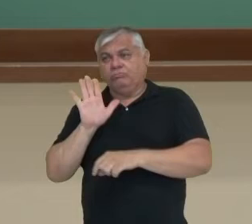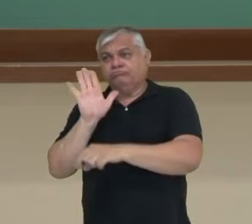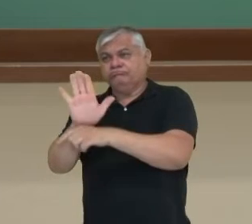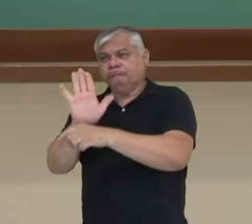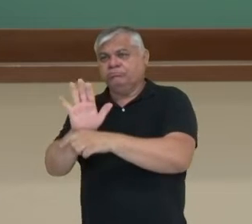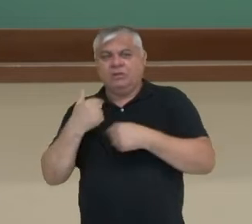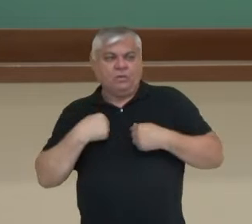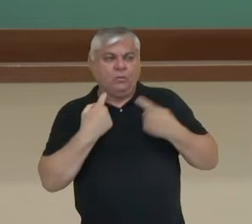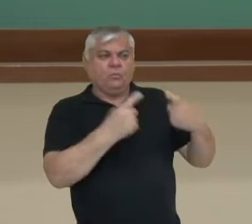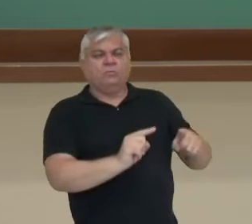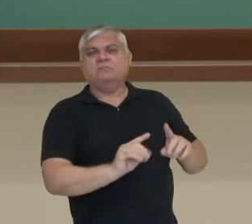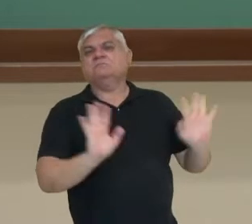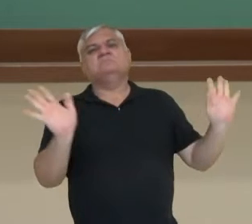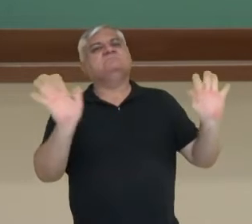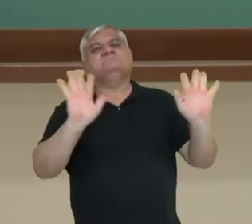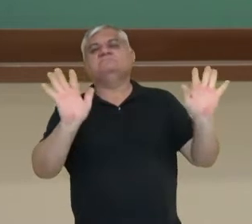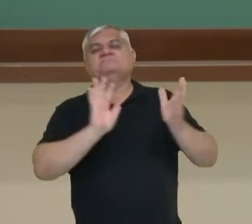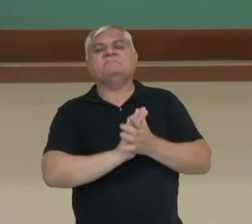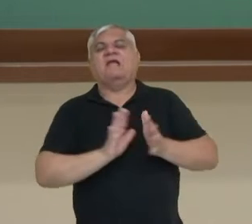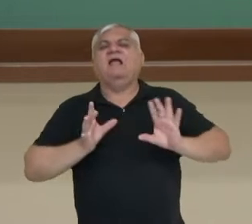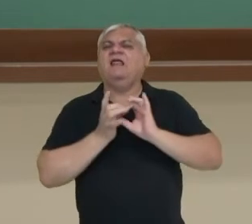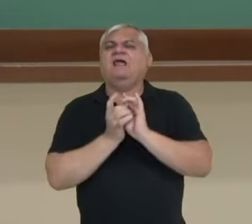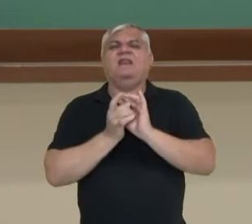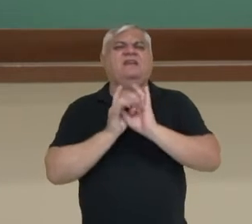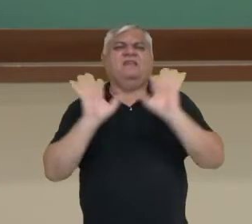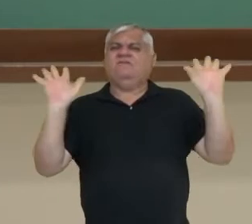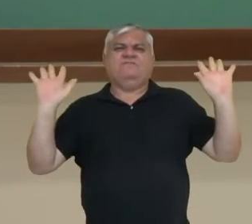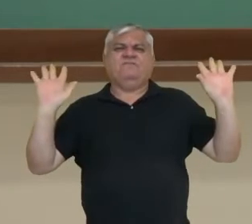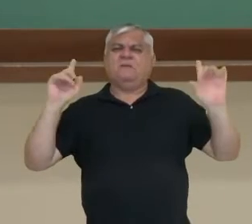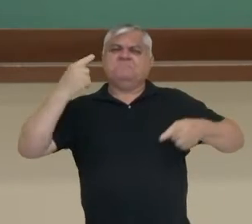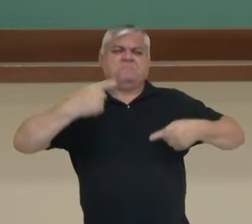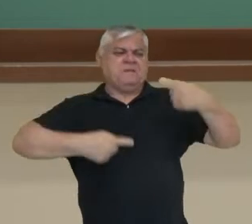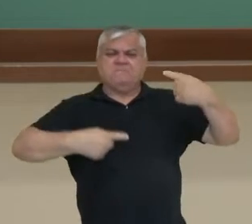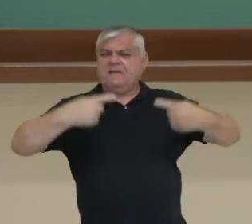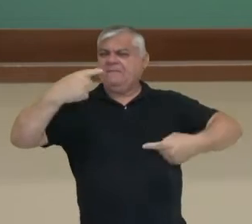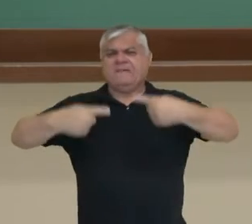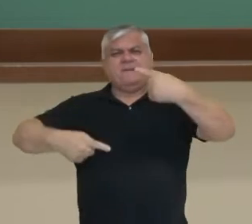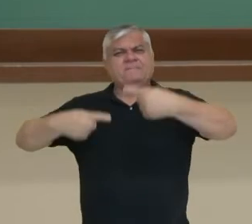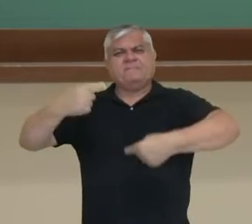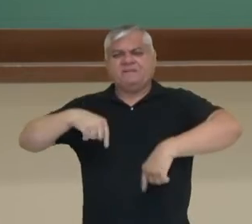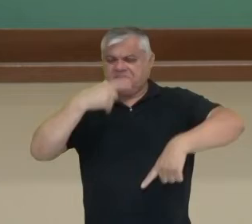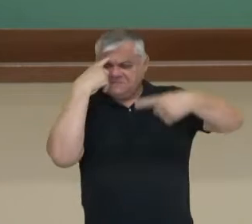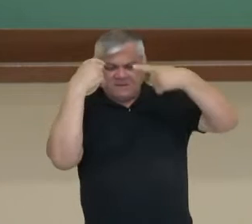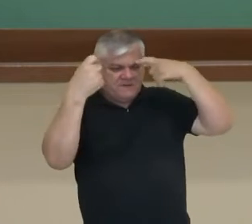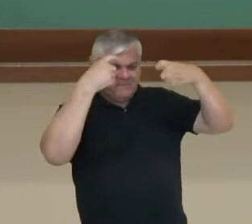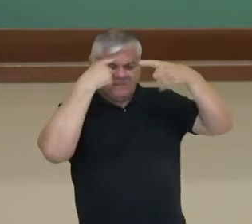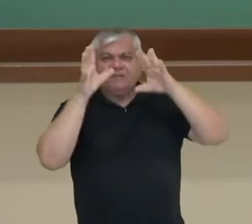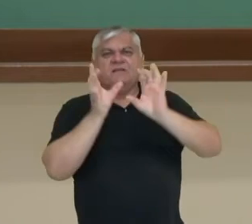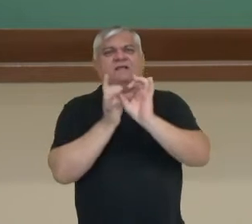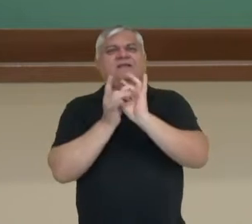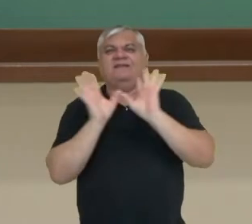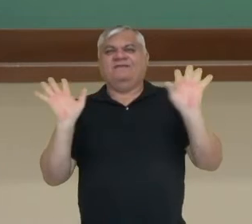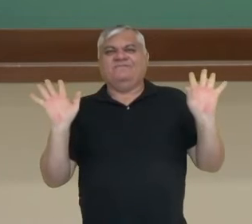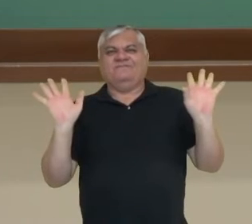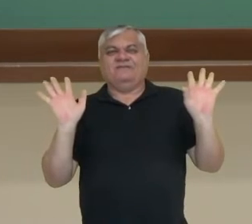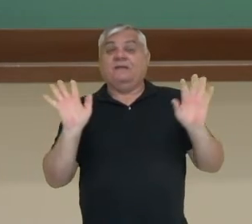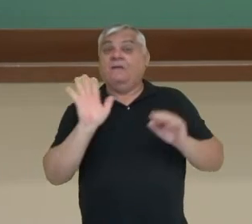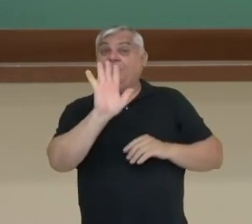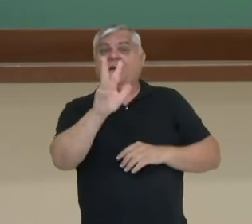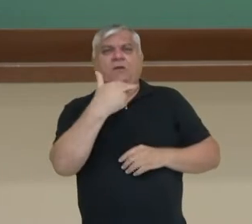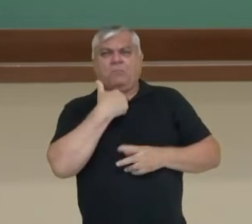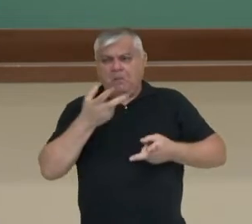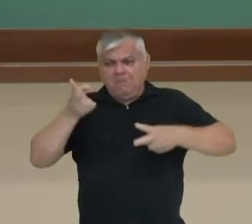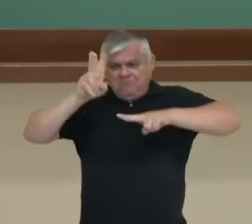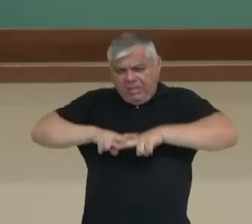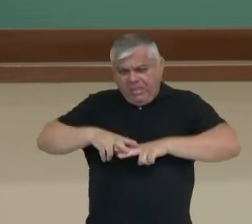contra, mas sim a uma liberdade muito maior de debate e de divulgação de ideias, sendo que você não poderia ser